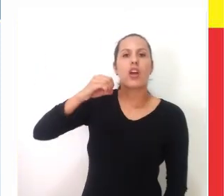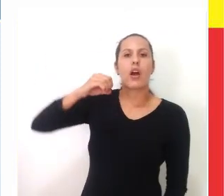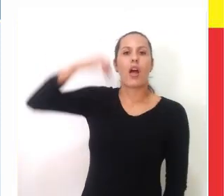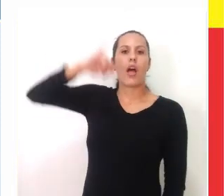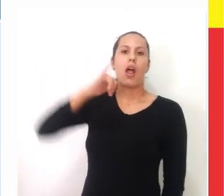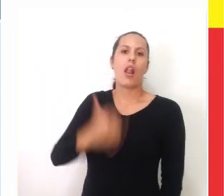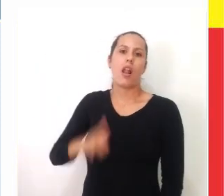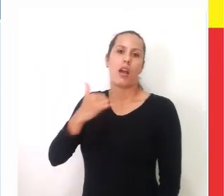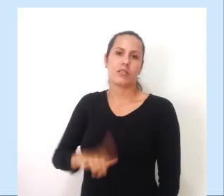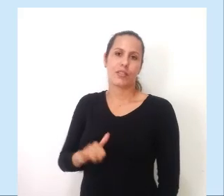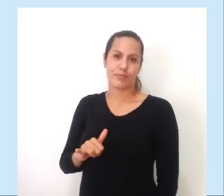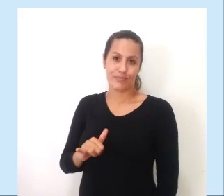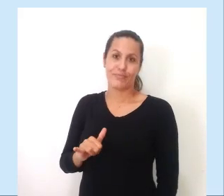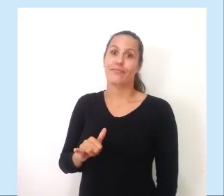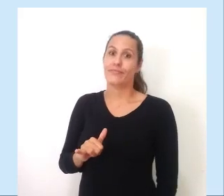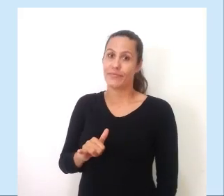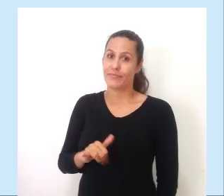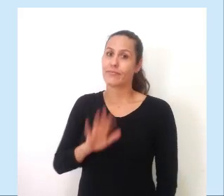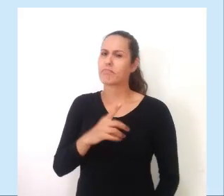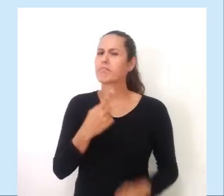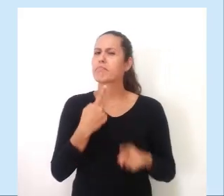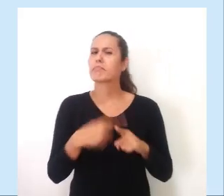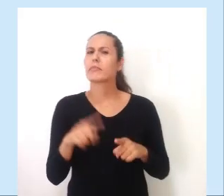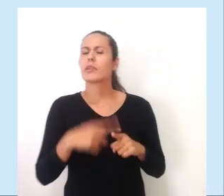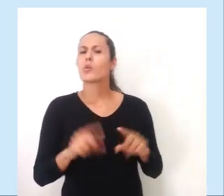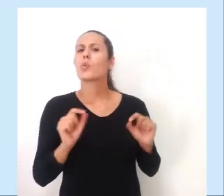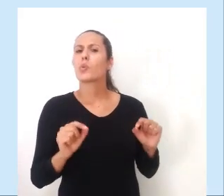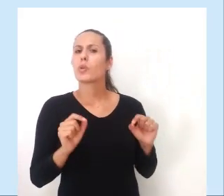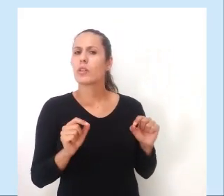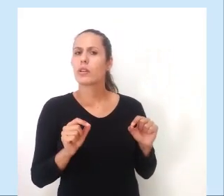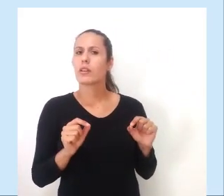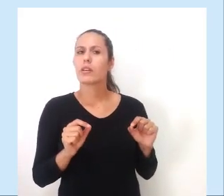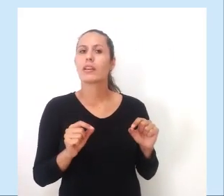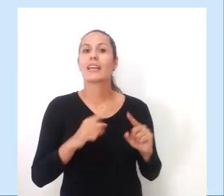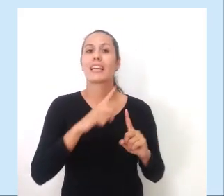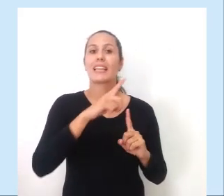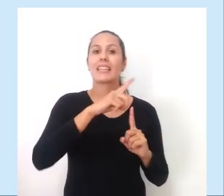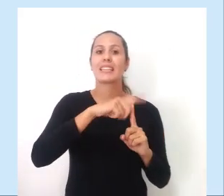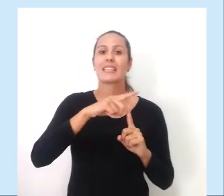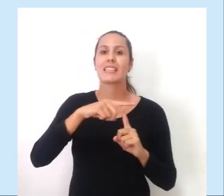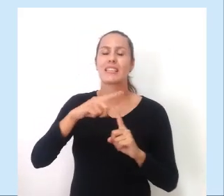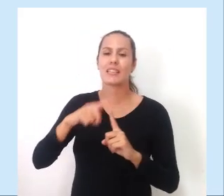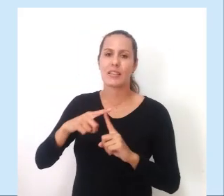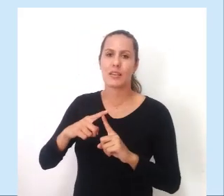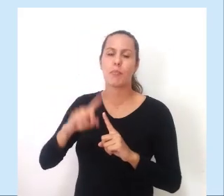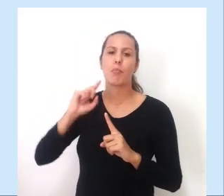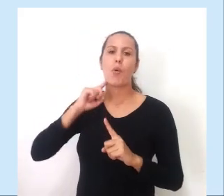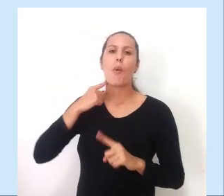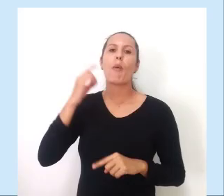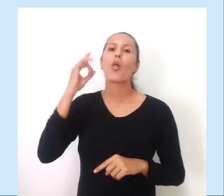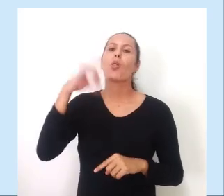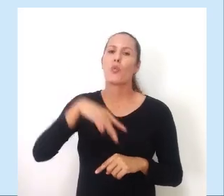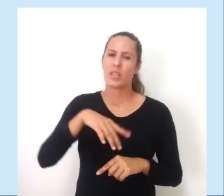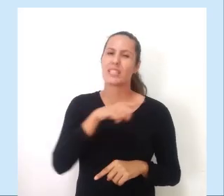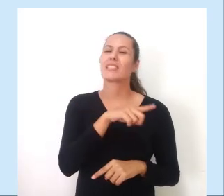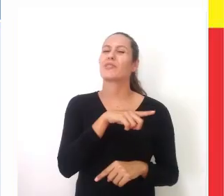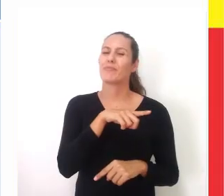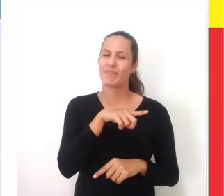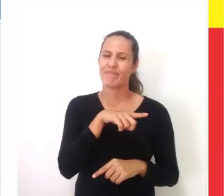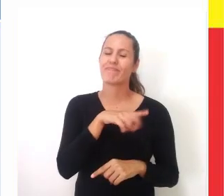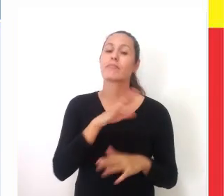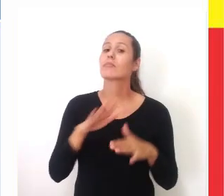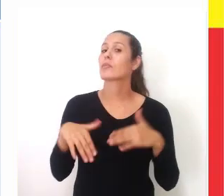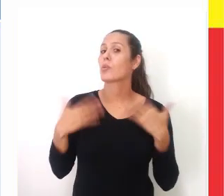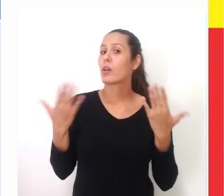energia elétrica. Temos um problema, também temos tipos de poluição dessa energia.